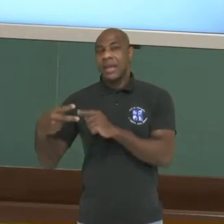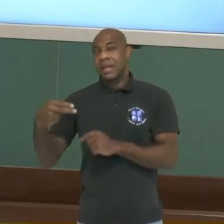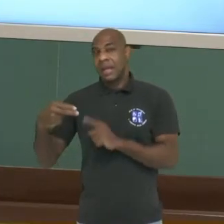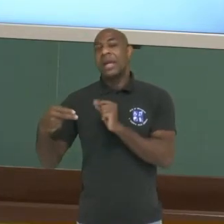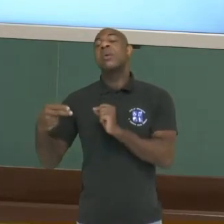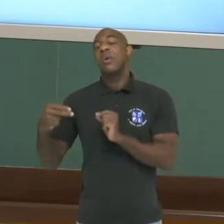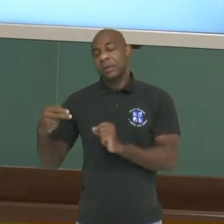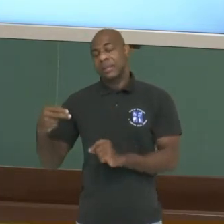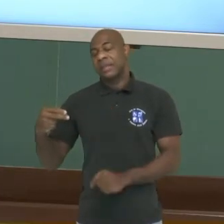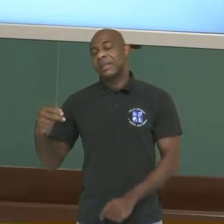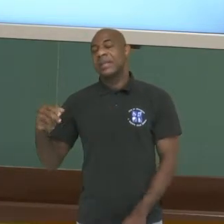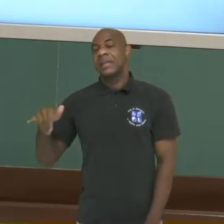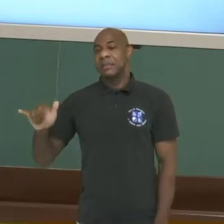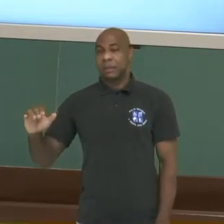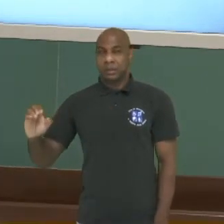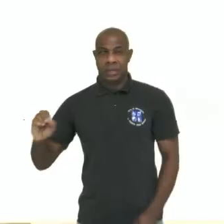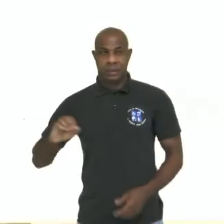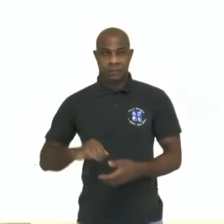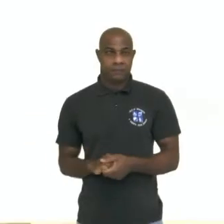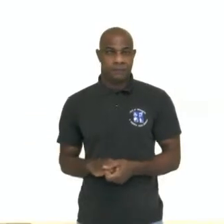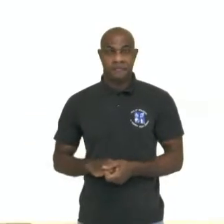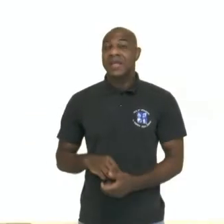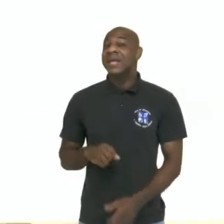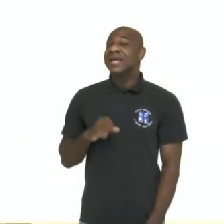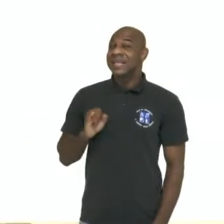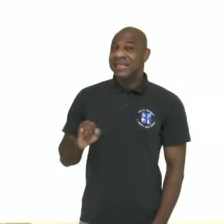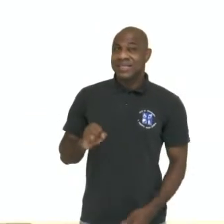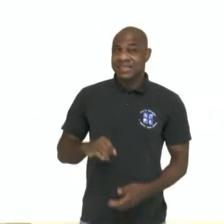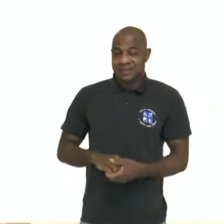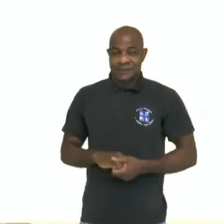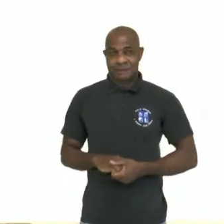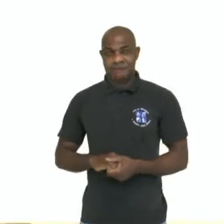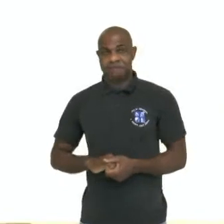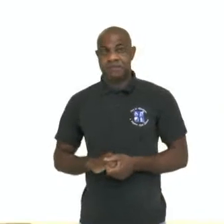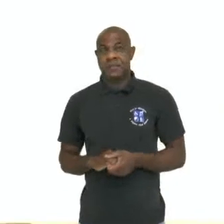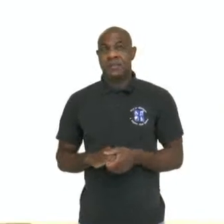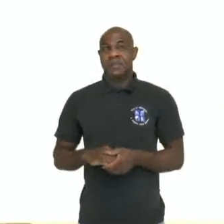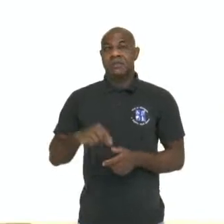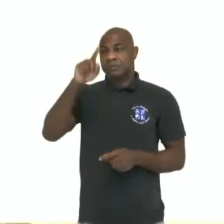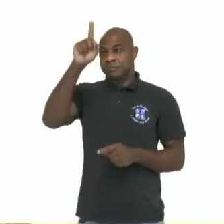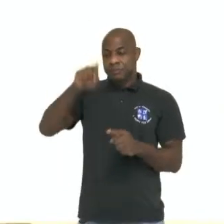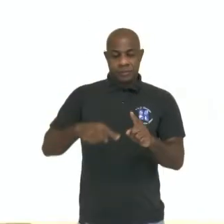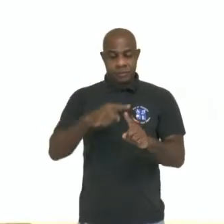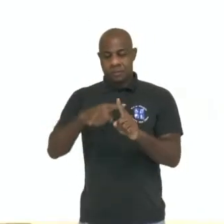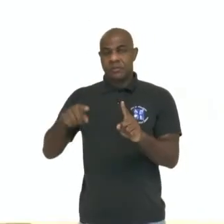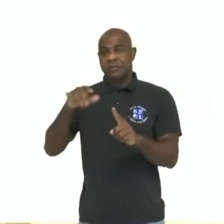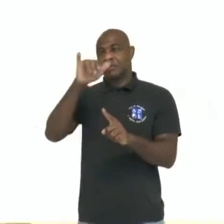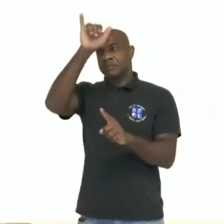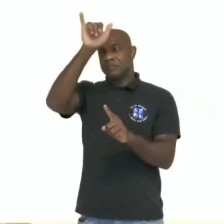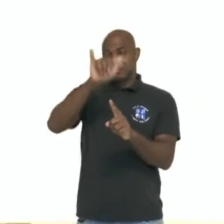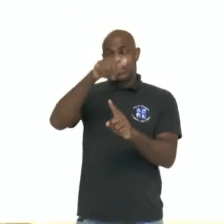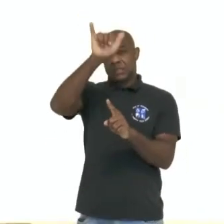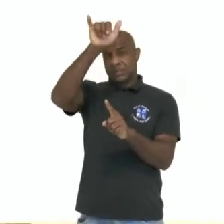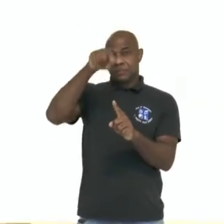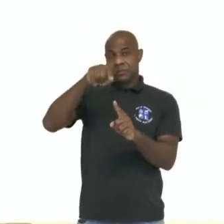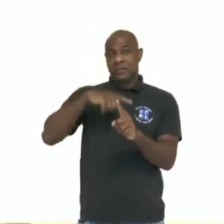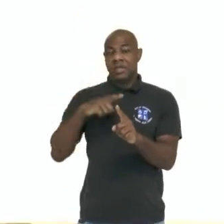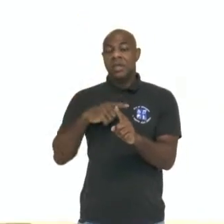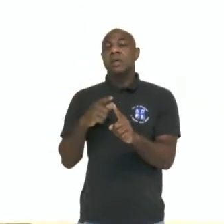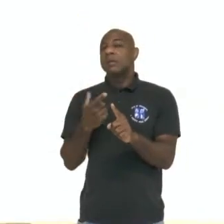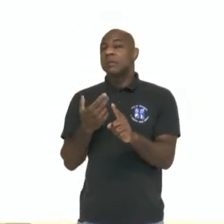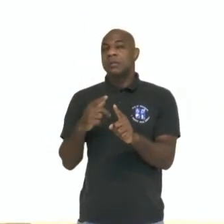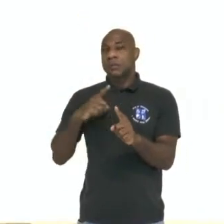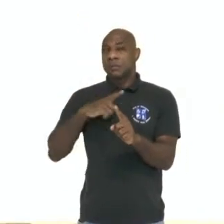y0. E se a reta é paralela ao eixo dos y, todos os pontos da reta têm a